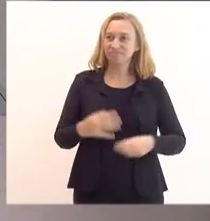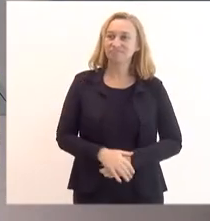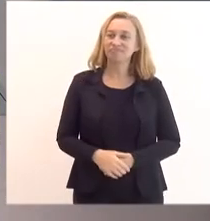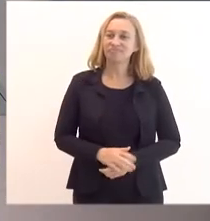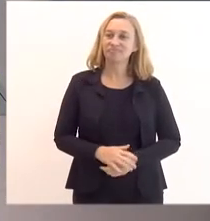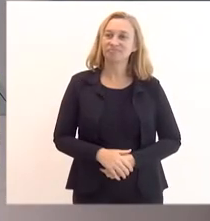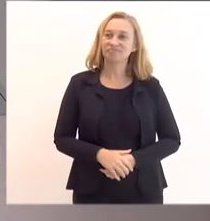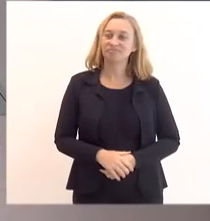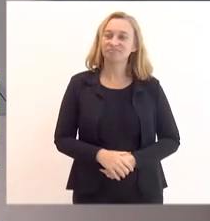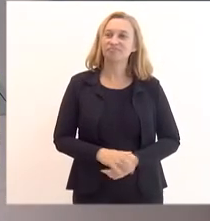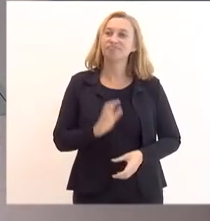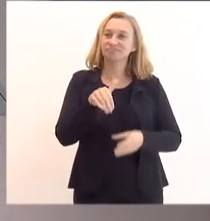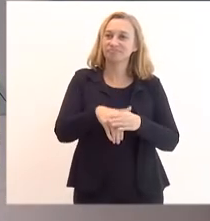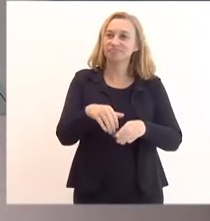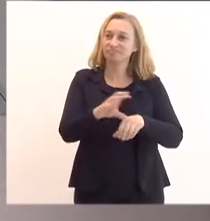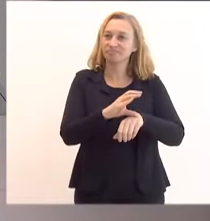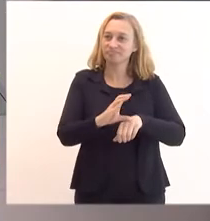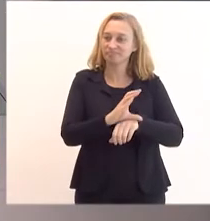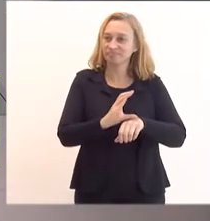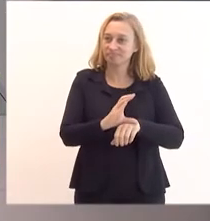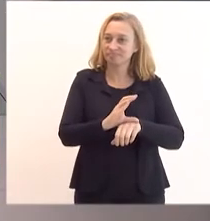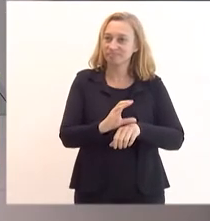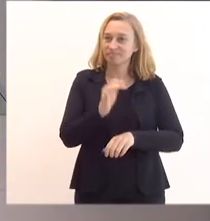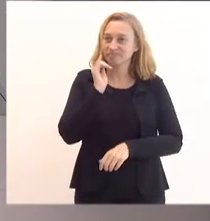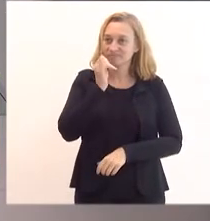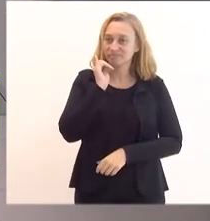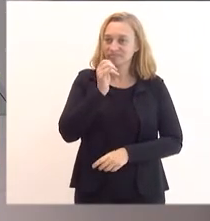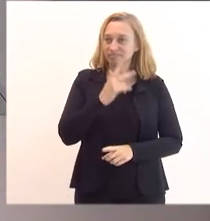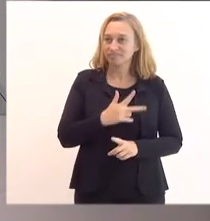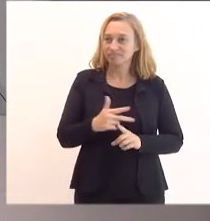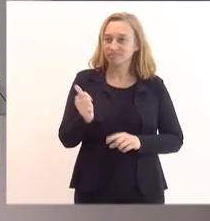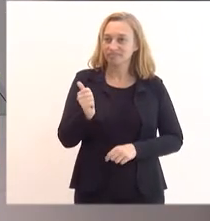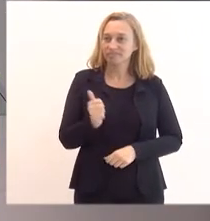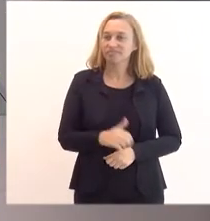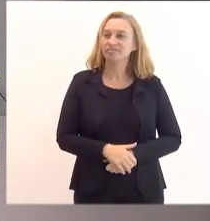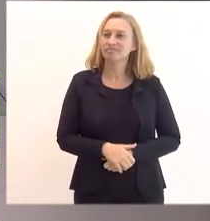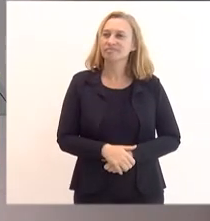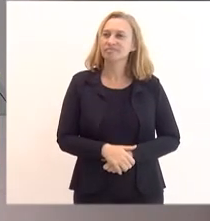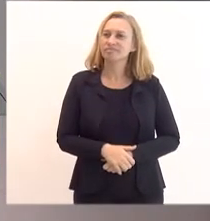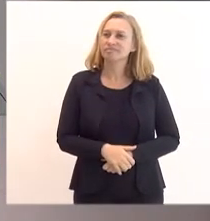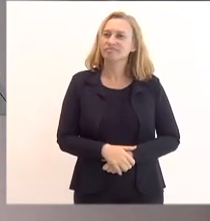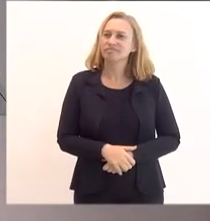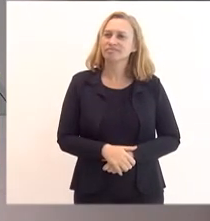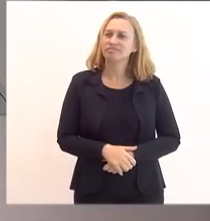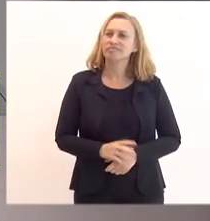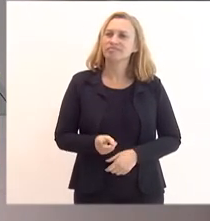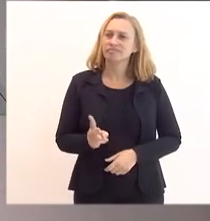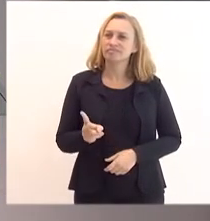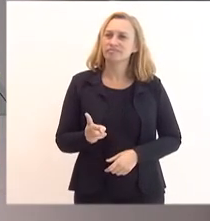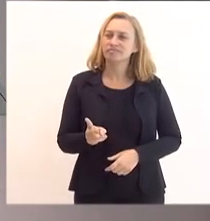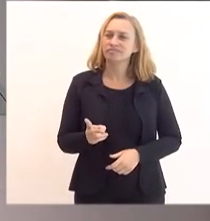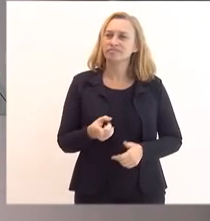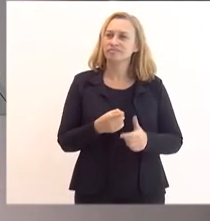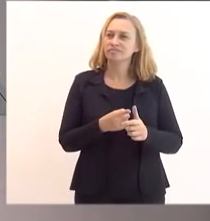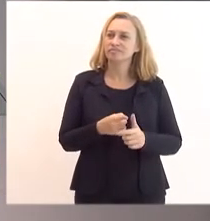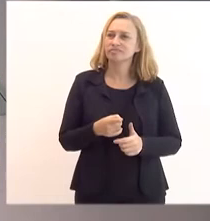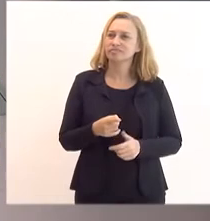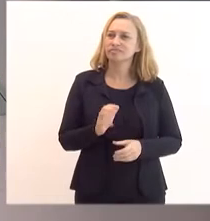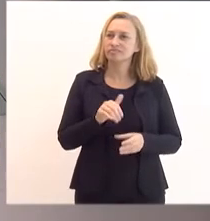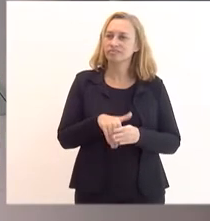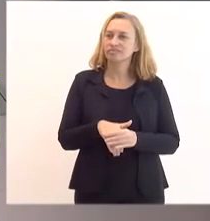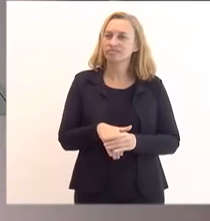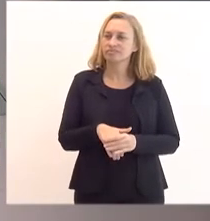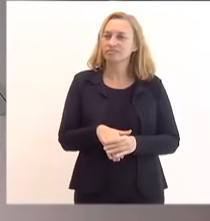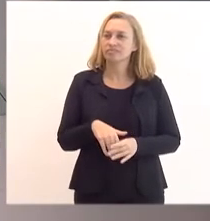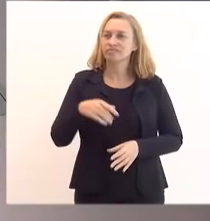voto constitucionalidade, eu sou relator do vencido. Quer dizer, na verdade, mantém o voto do deputado Marcos Mello. É, então não tem vencido.